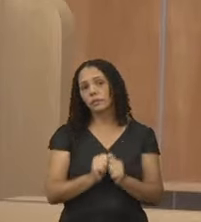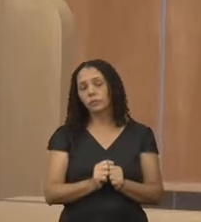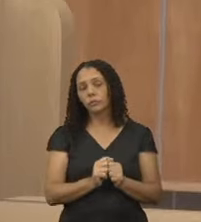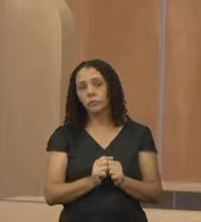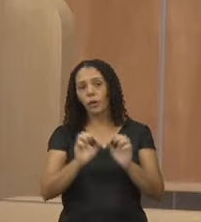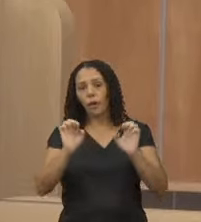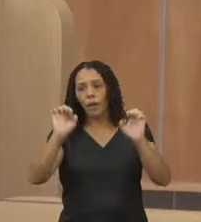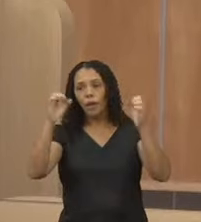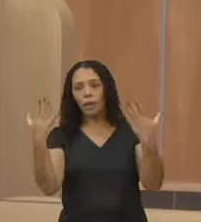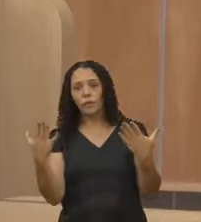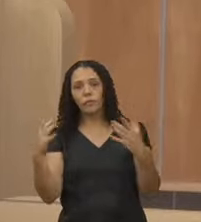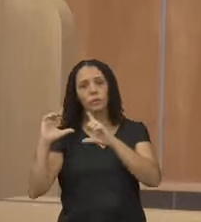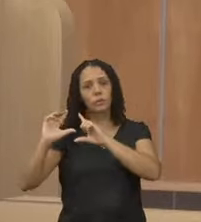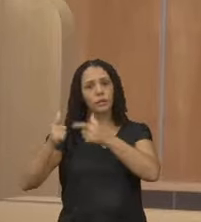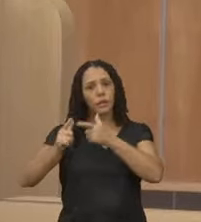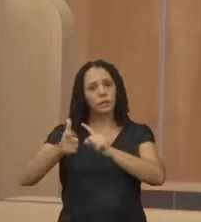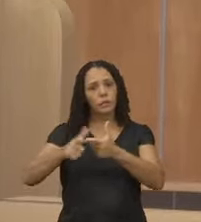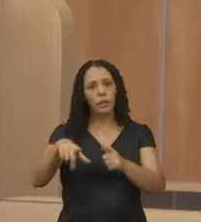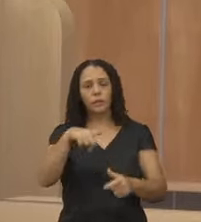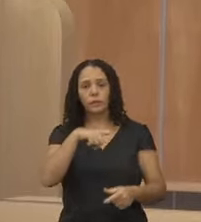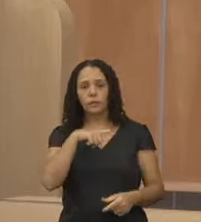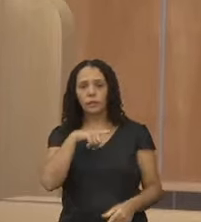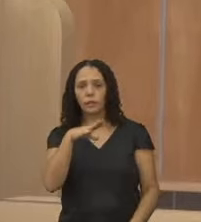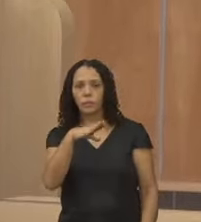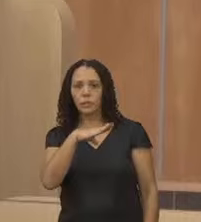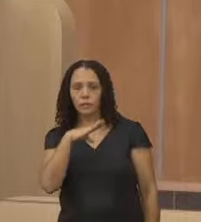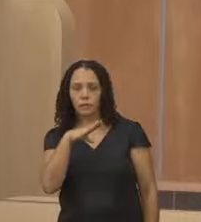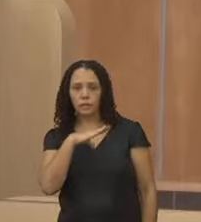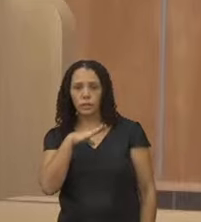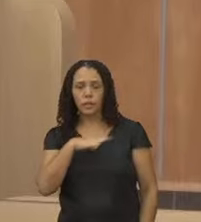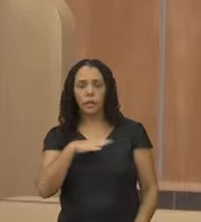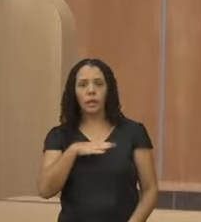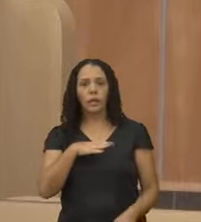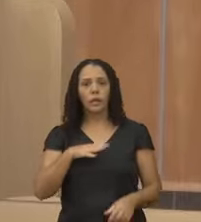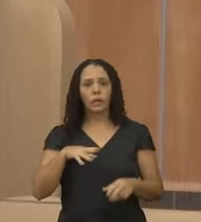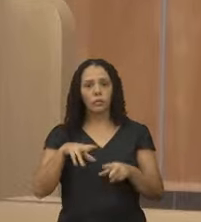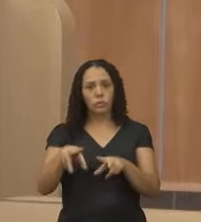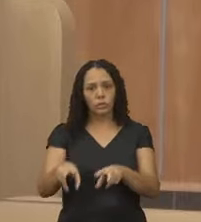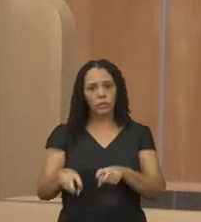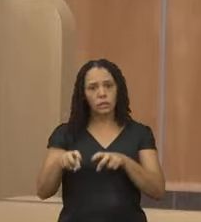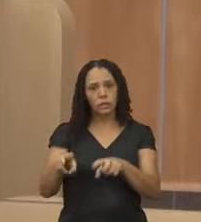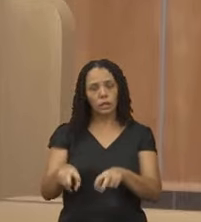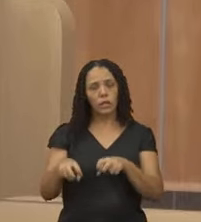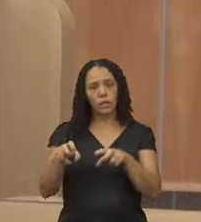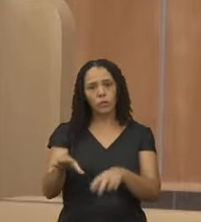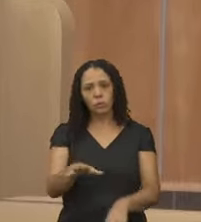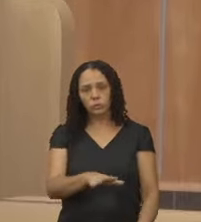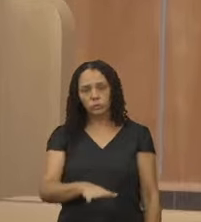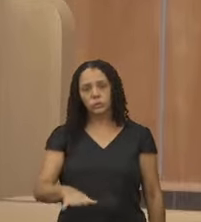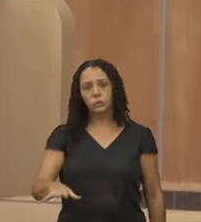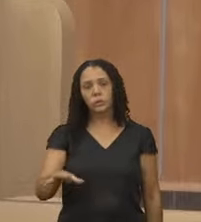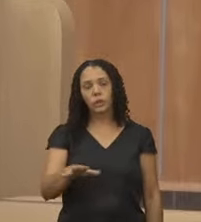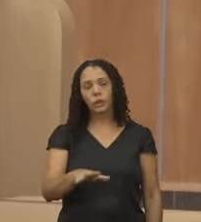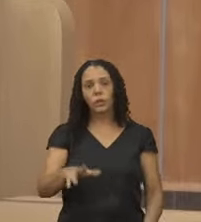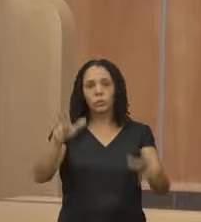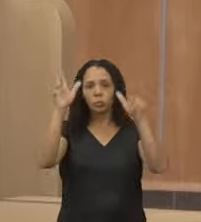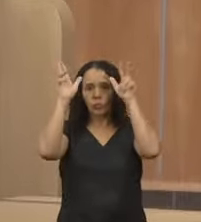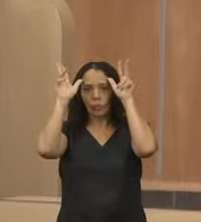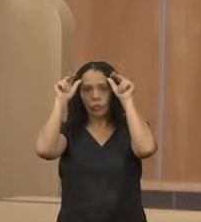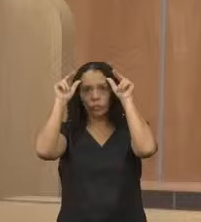nos eventos tradicionais que nós temos no município, especialmente na zona rural. E os cavalos e